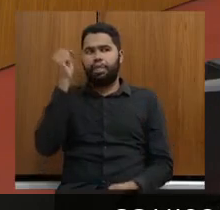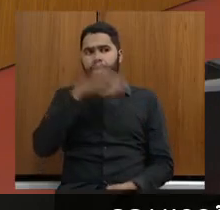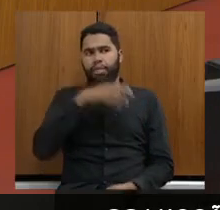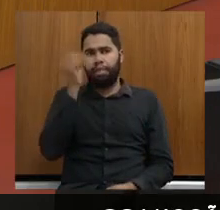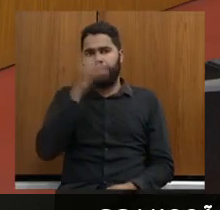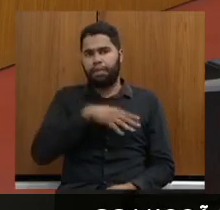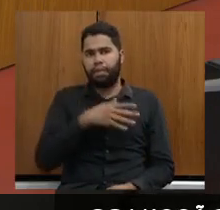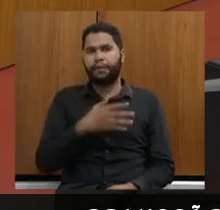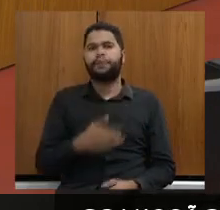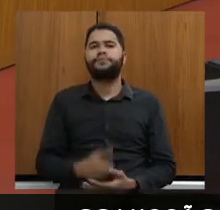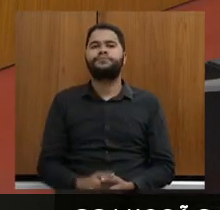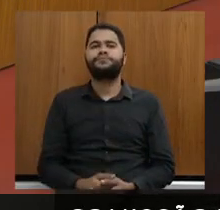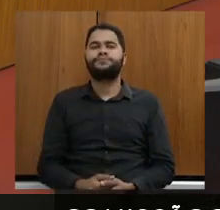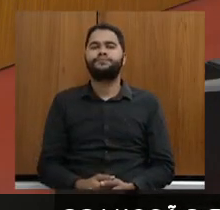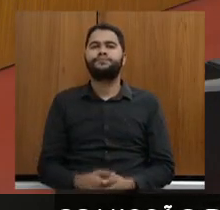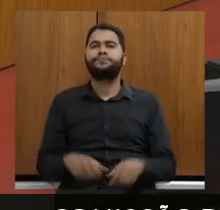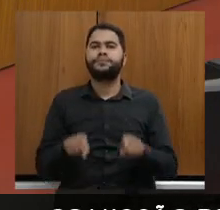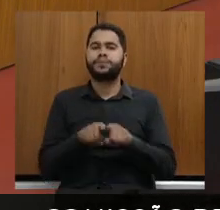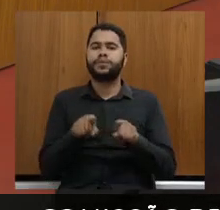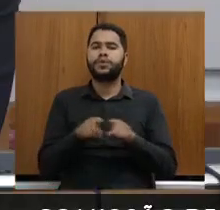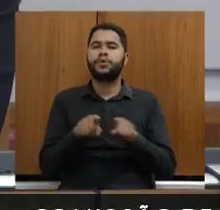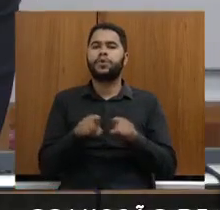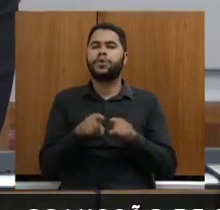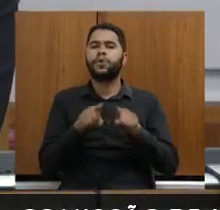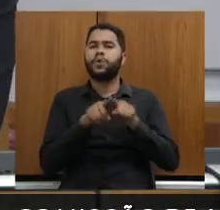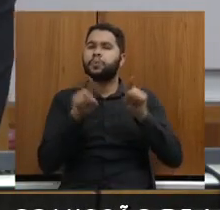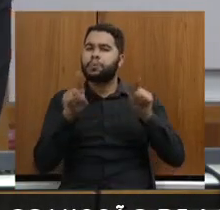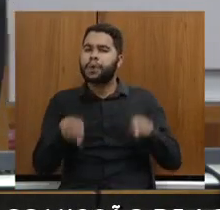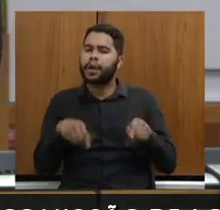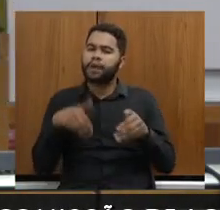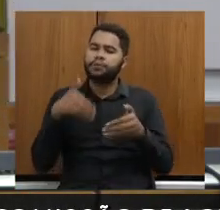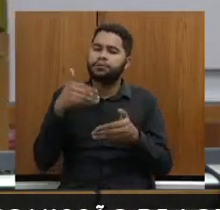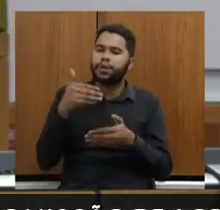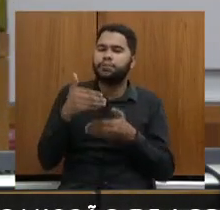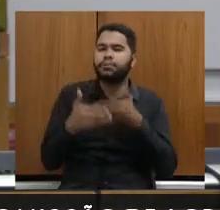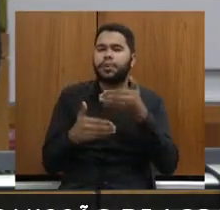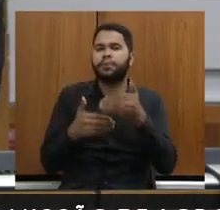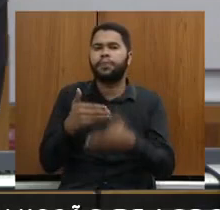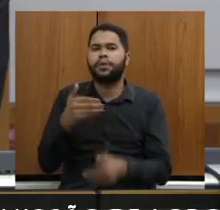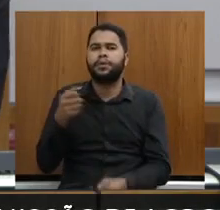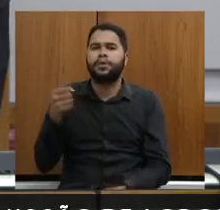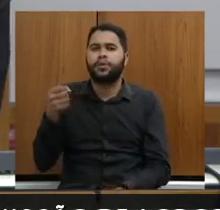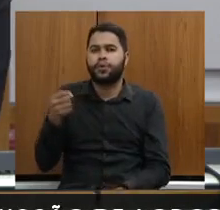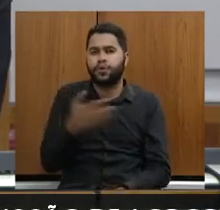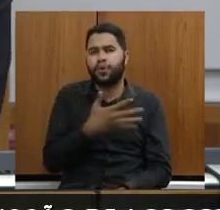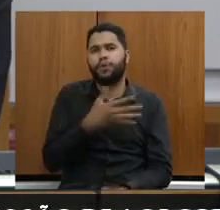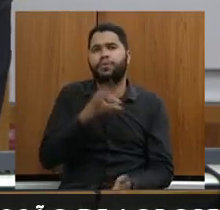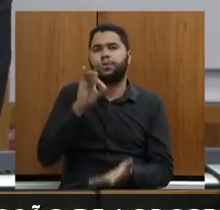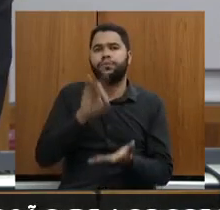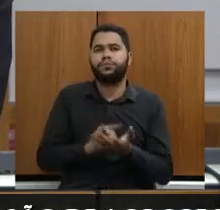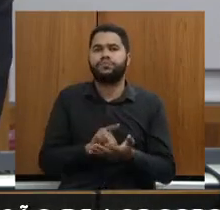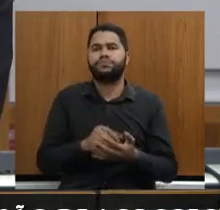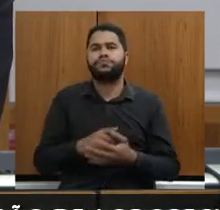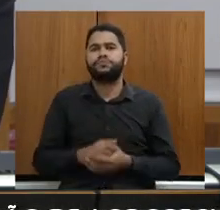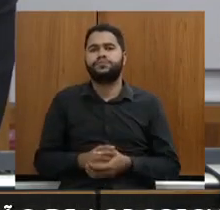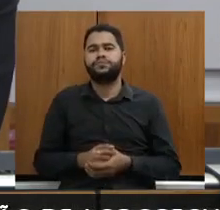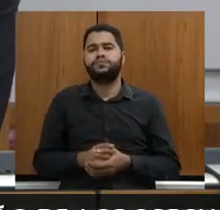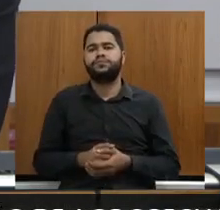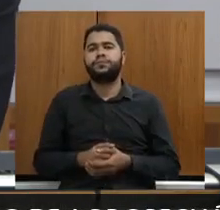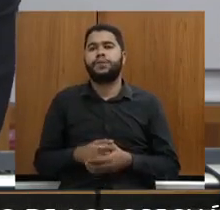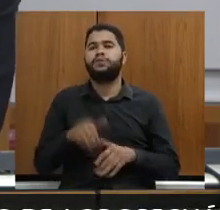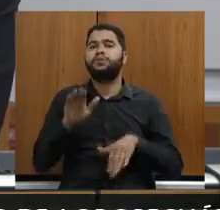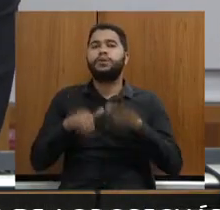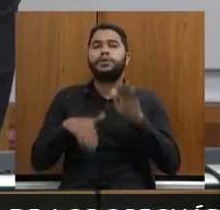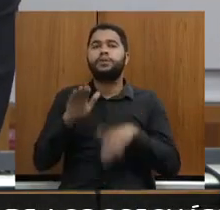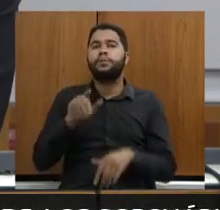até me apresentar erros né E também para o mercado e aos poucos entendendo a nova realidade mas é o que